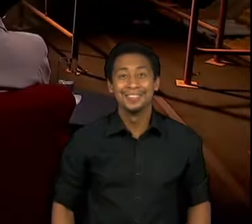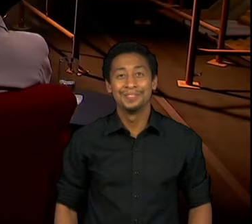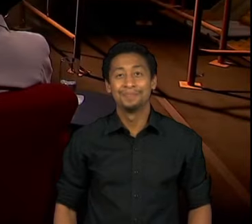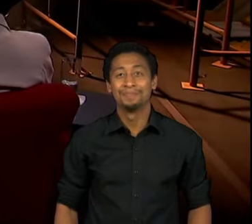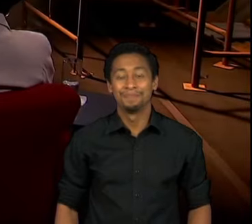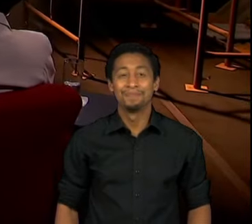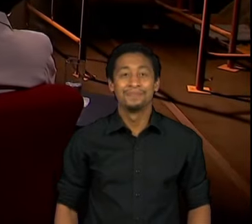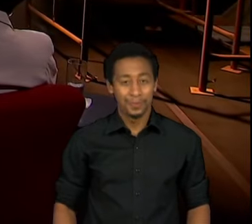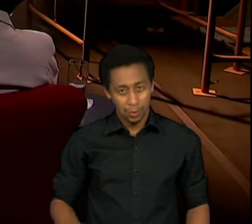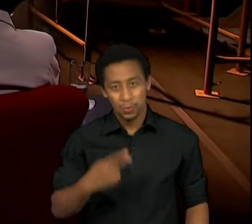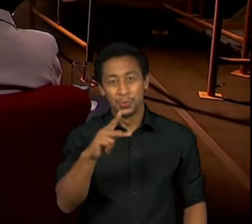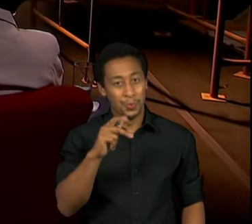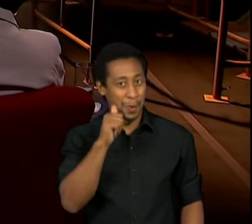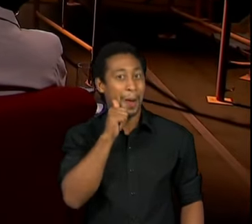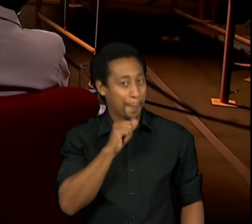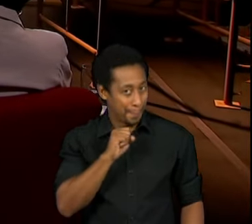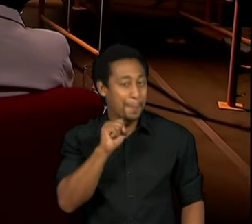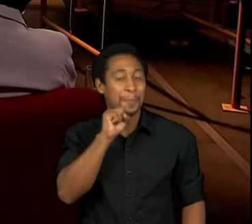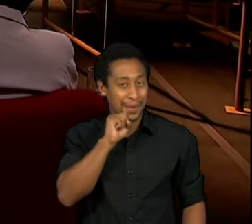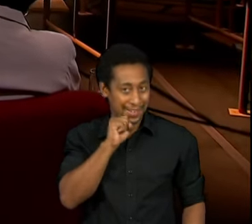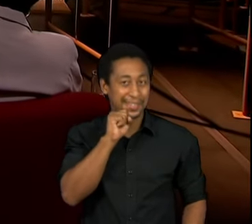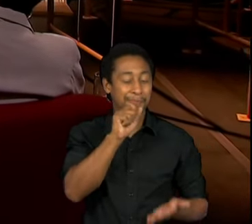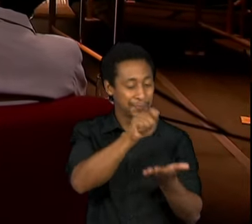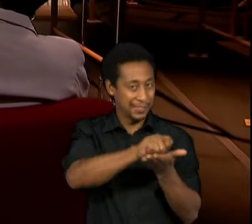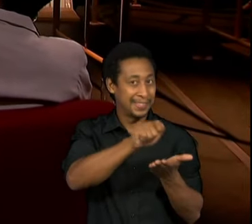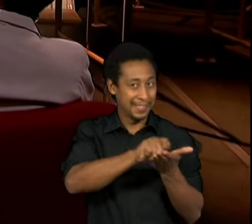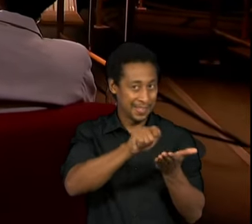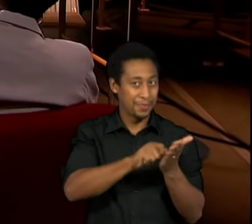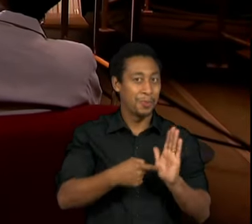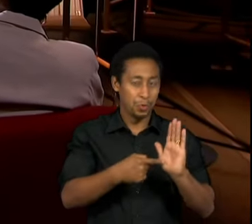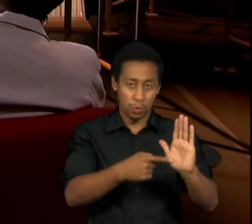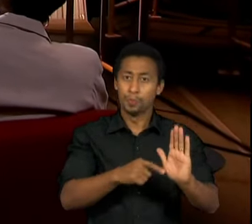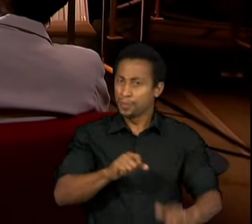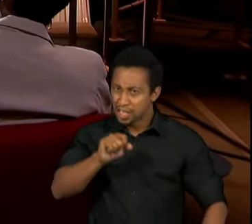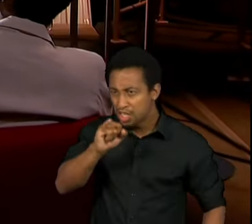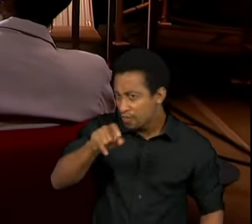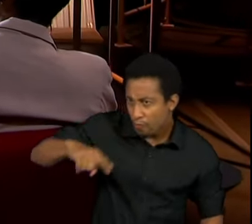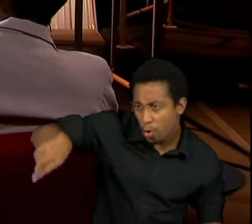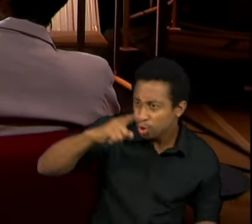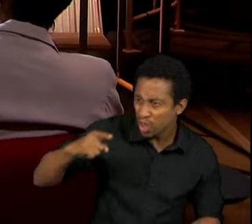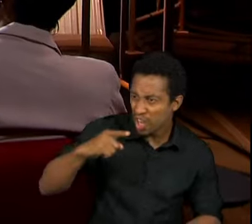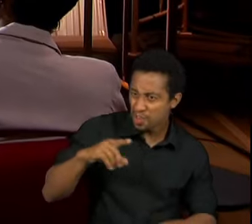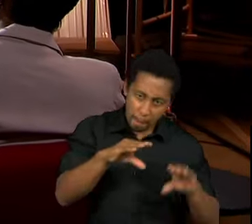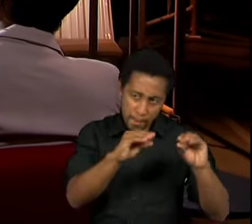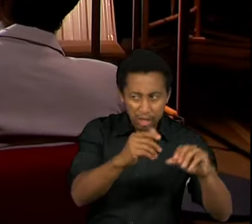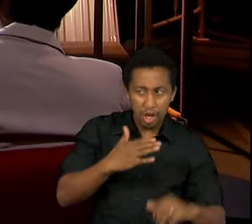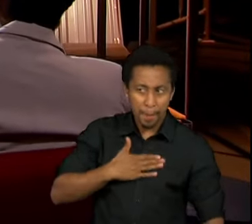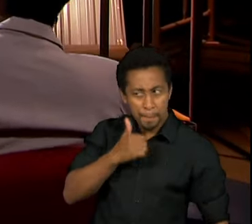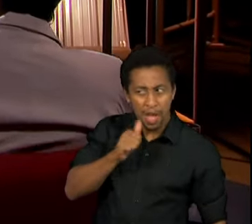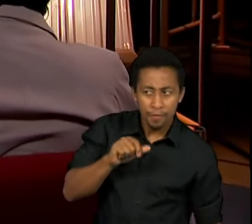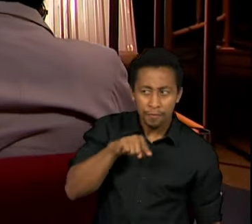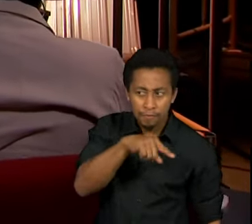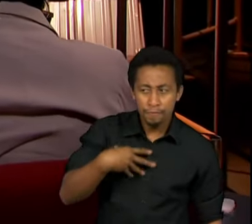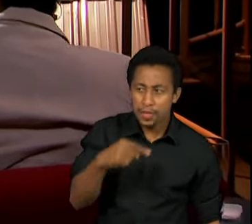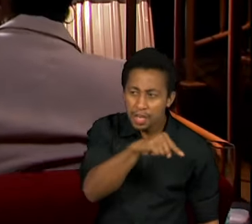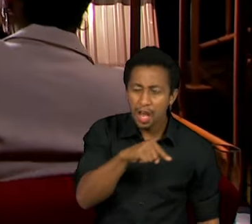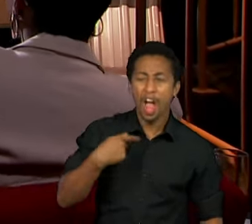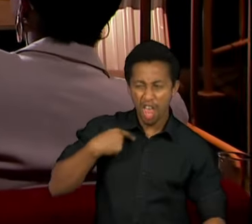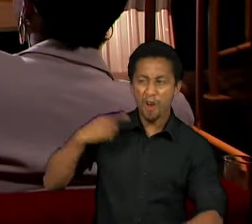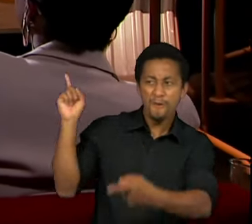A sua mãe tem uma frase da próxima vez você mexer com a minha filha eu vou quebrar sua cara ela faz muito Sutil de